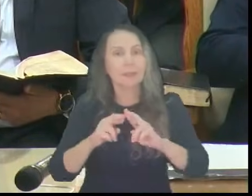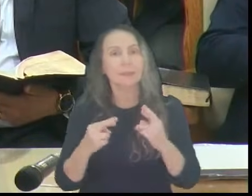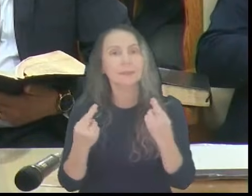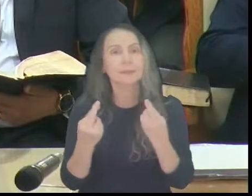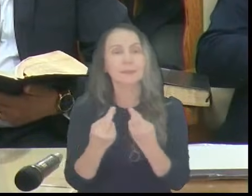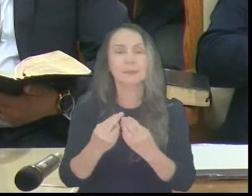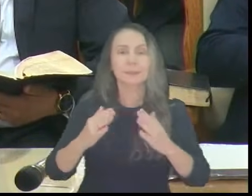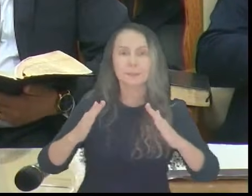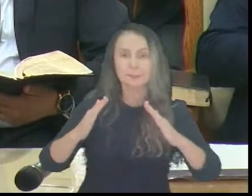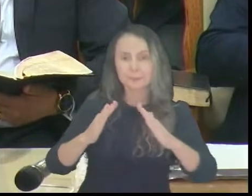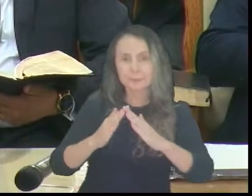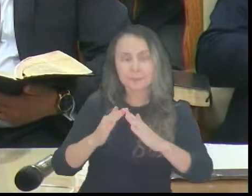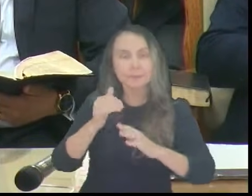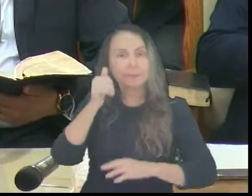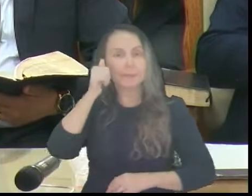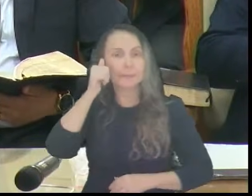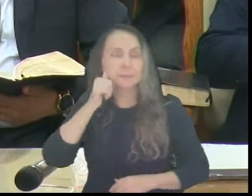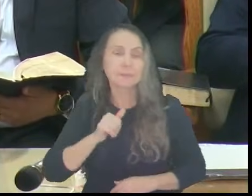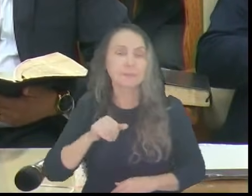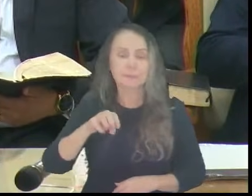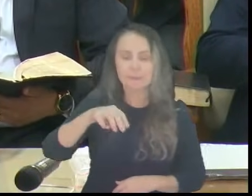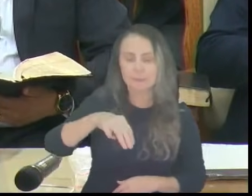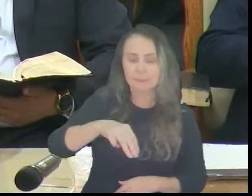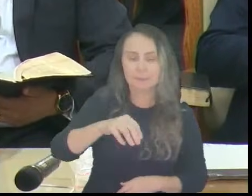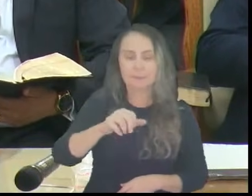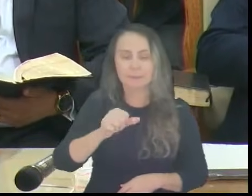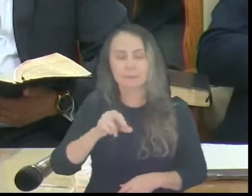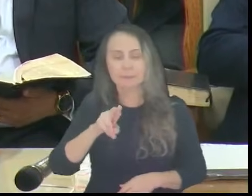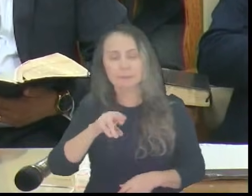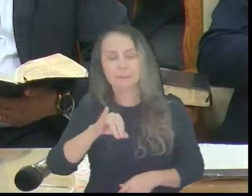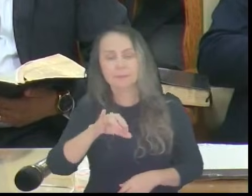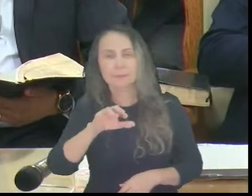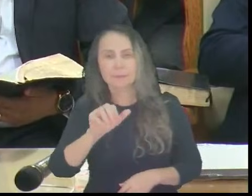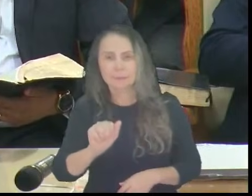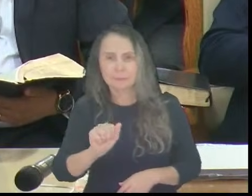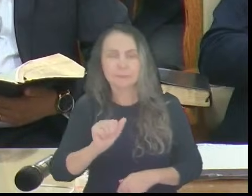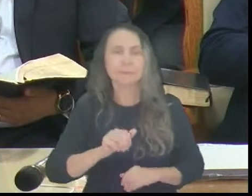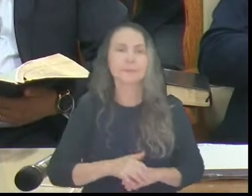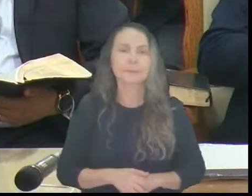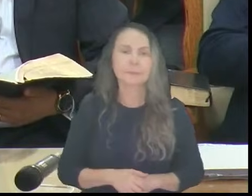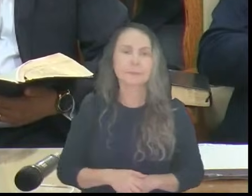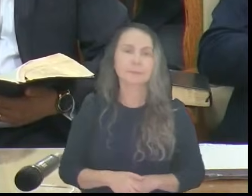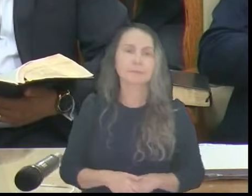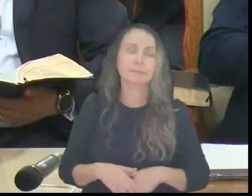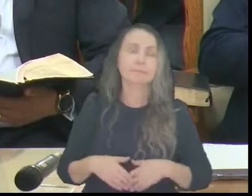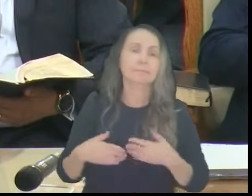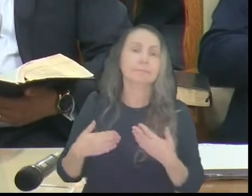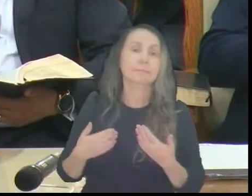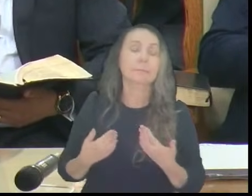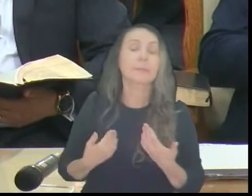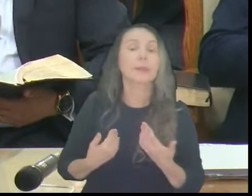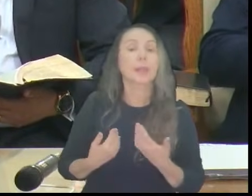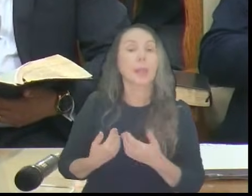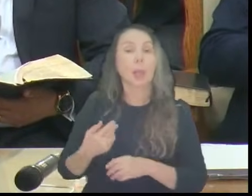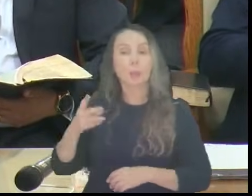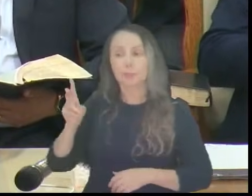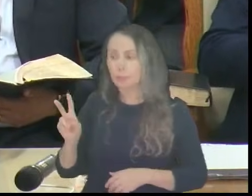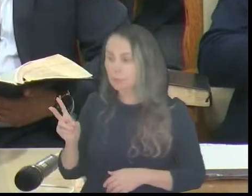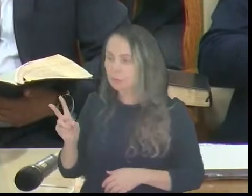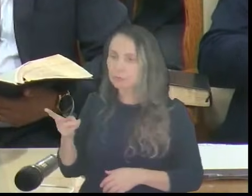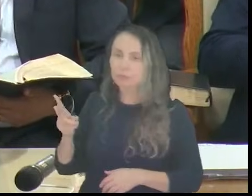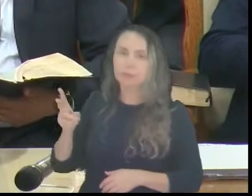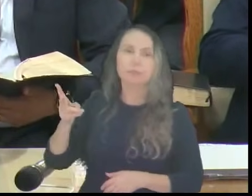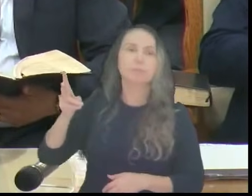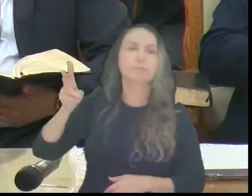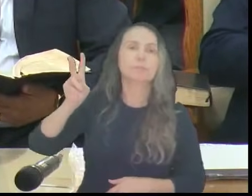reunida. Lá a igreja estava reunida. E quando eles chegaram lá, irmãos, contaram para a